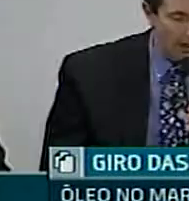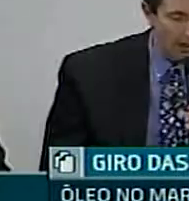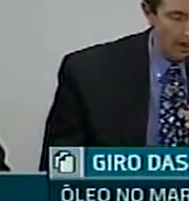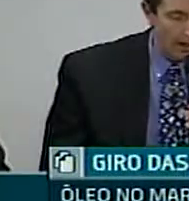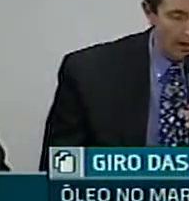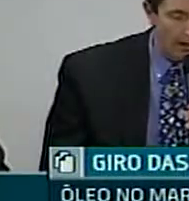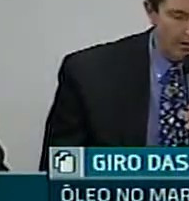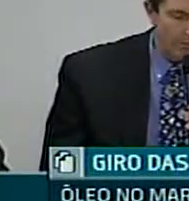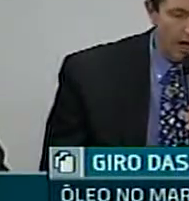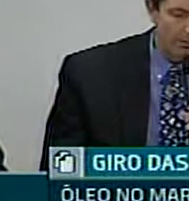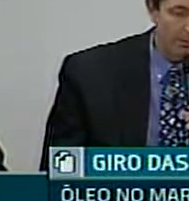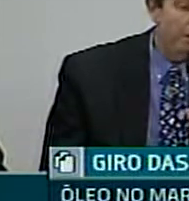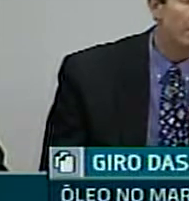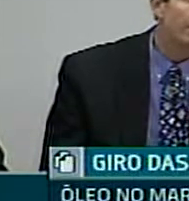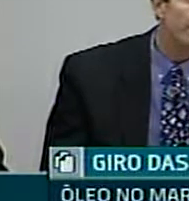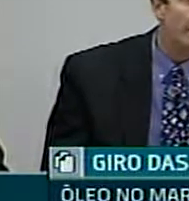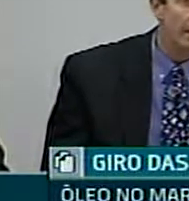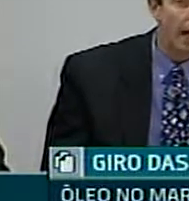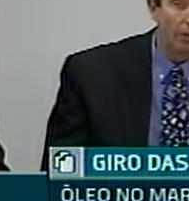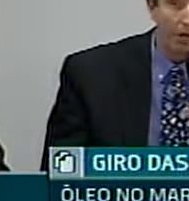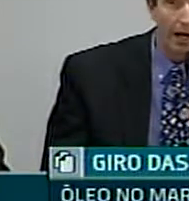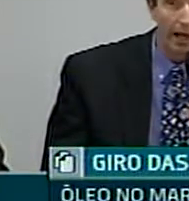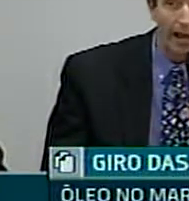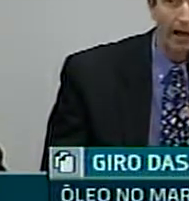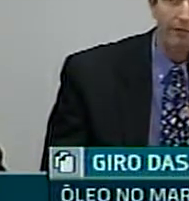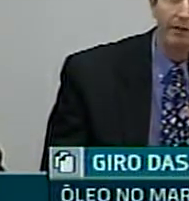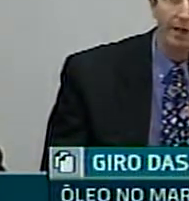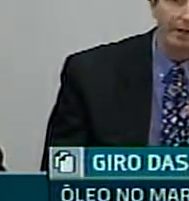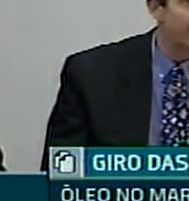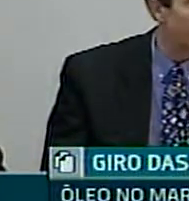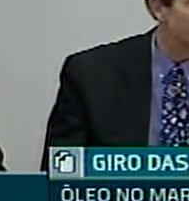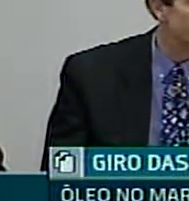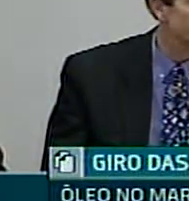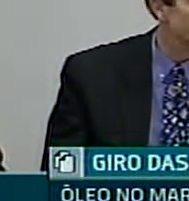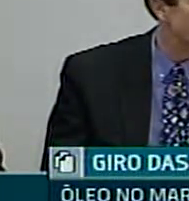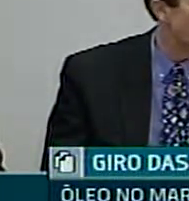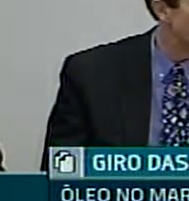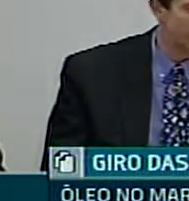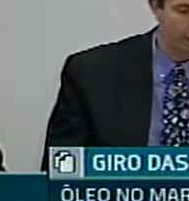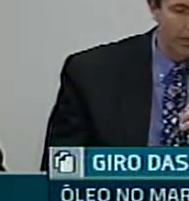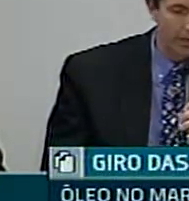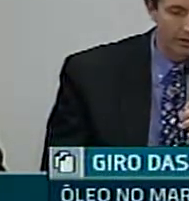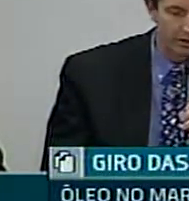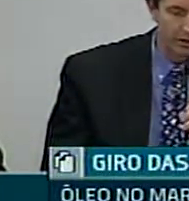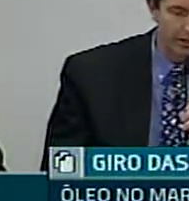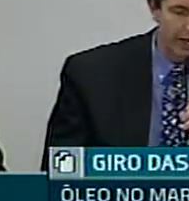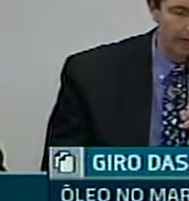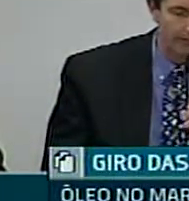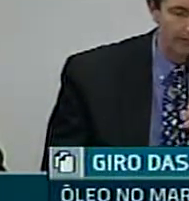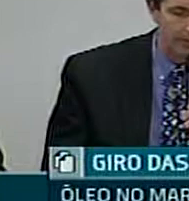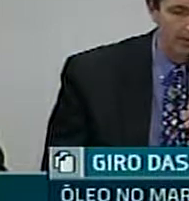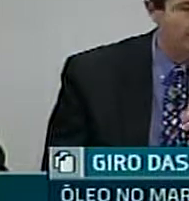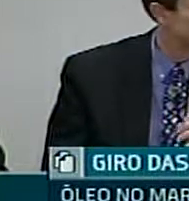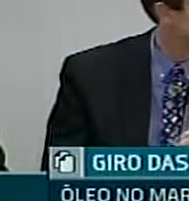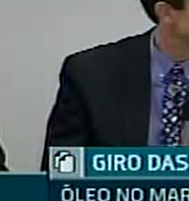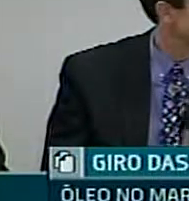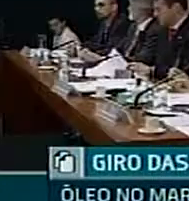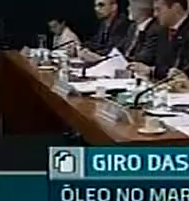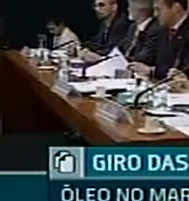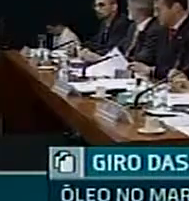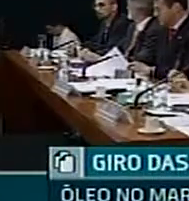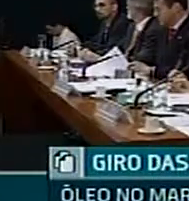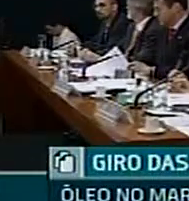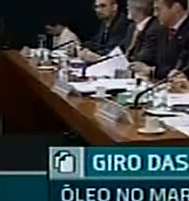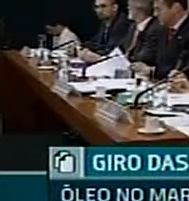faz pré-natal. Tem o pré-natal. Então, nós temos o orgulho, daí porque eu